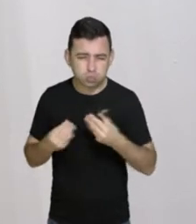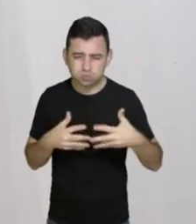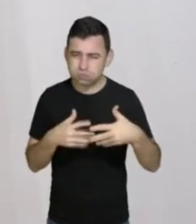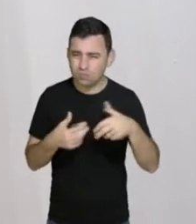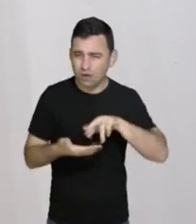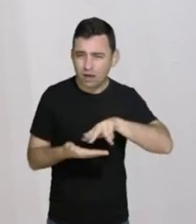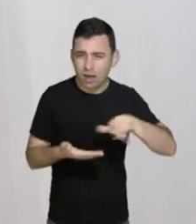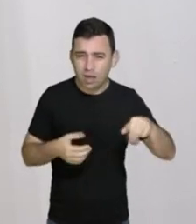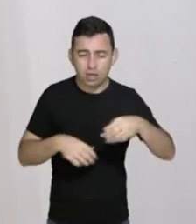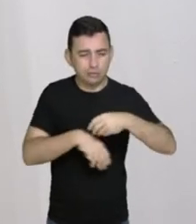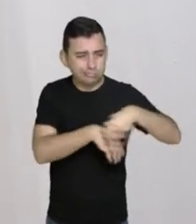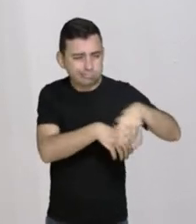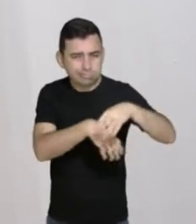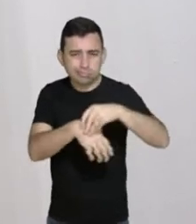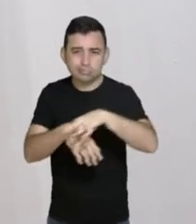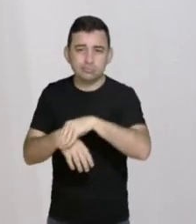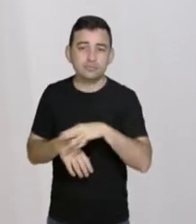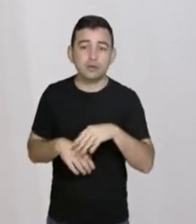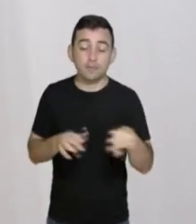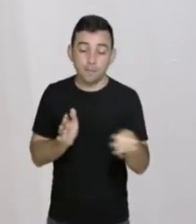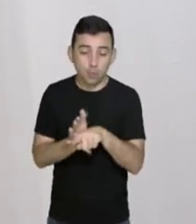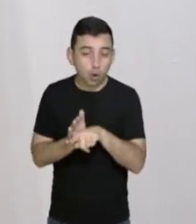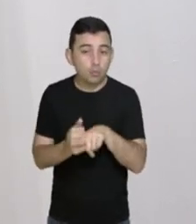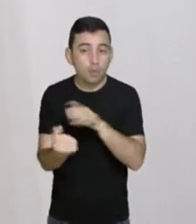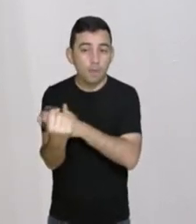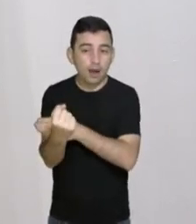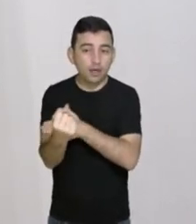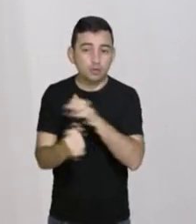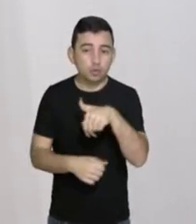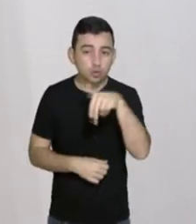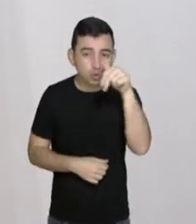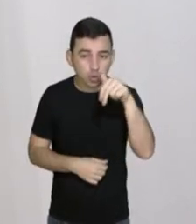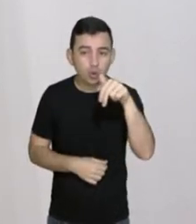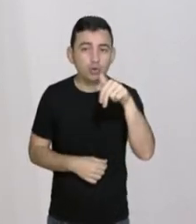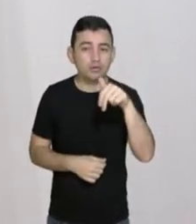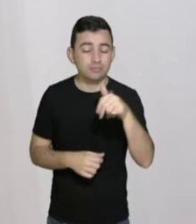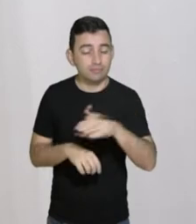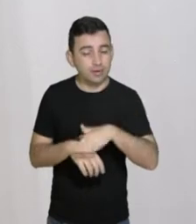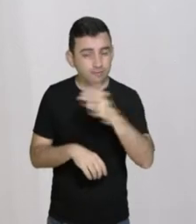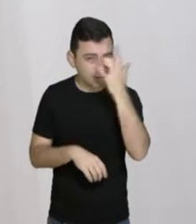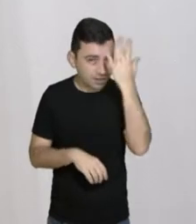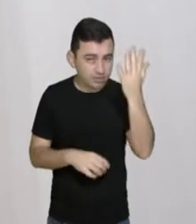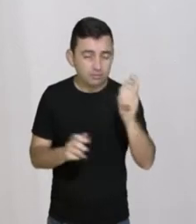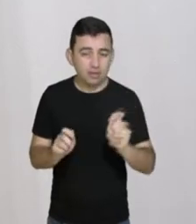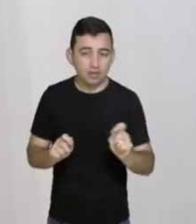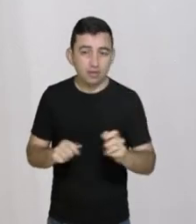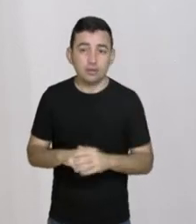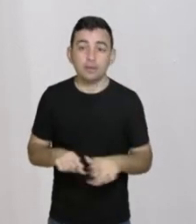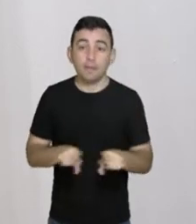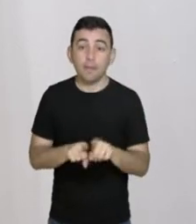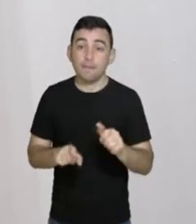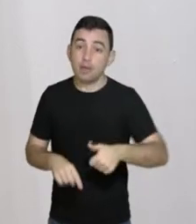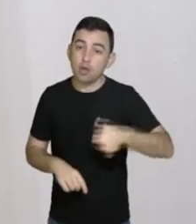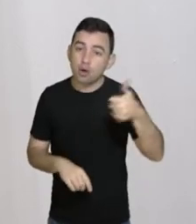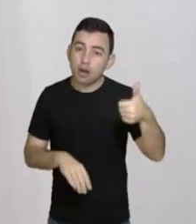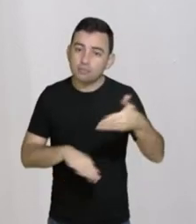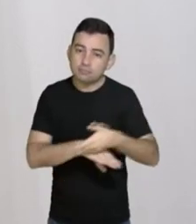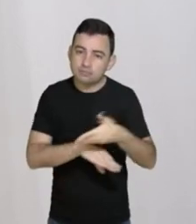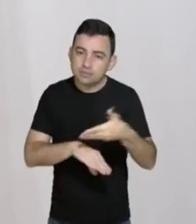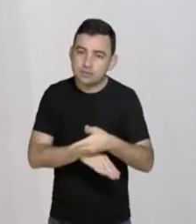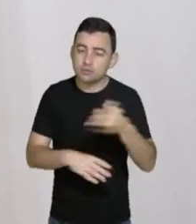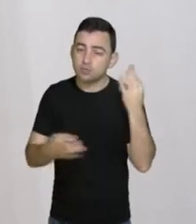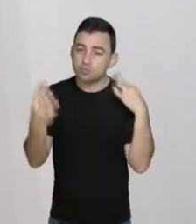as produções do Vale do Braço Norte com mais facilidade. Melhorar os acessos de vias importantes para o